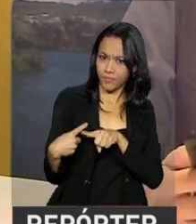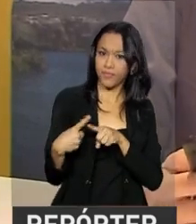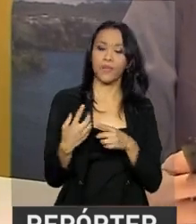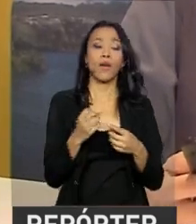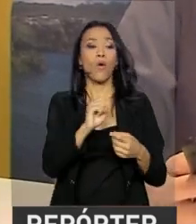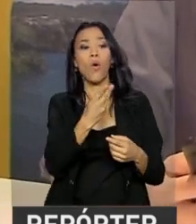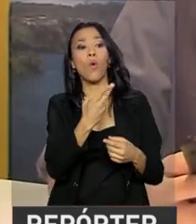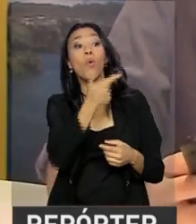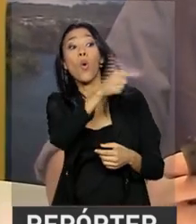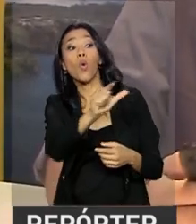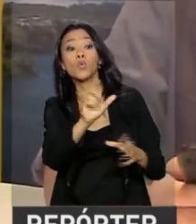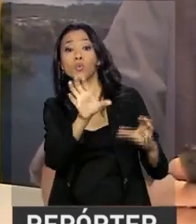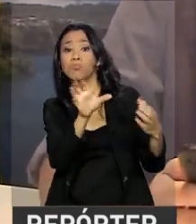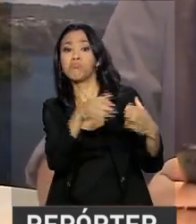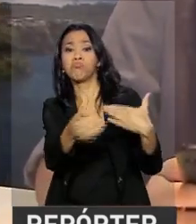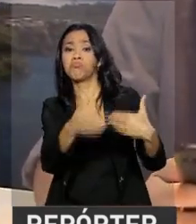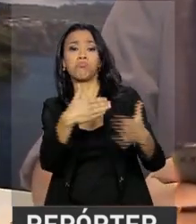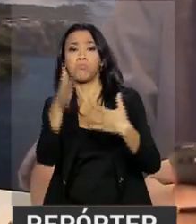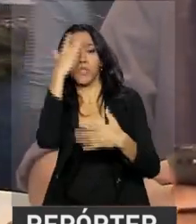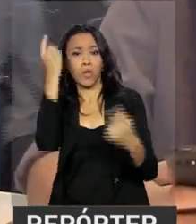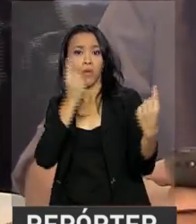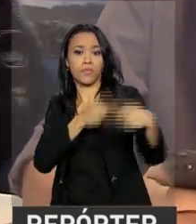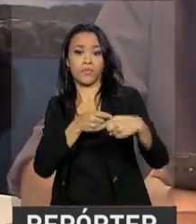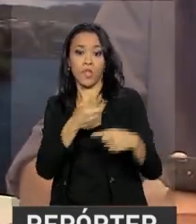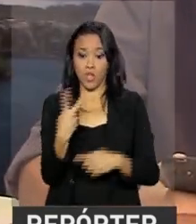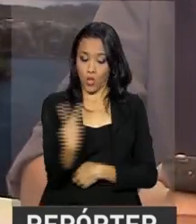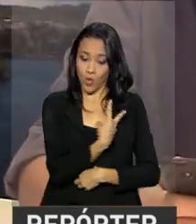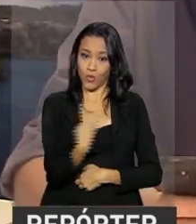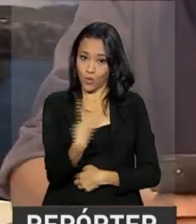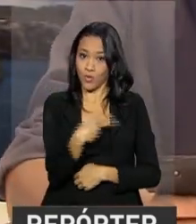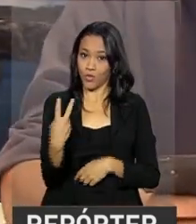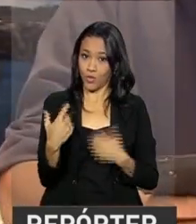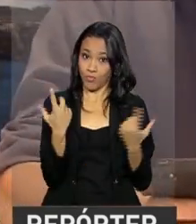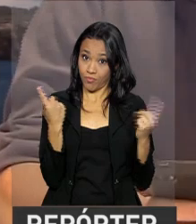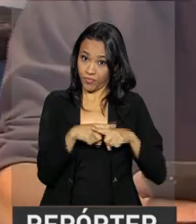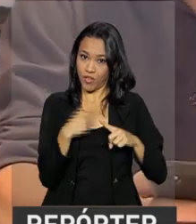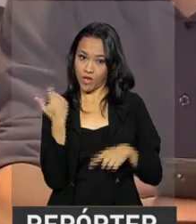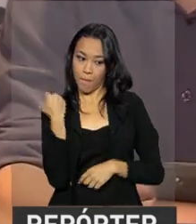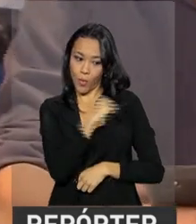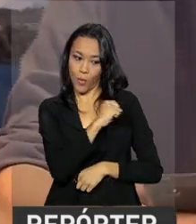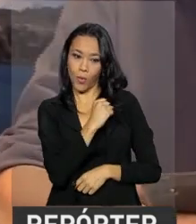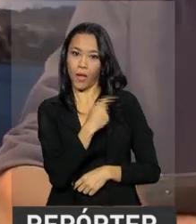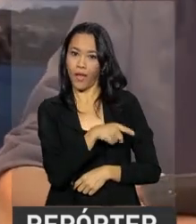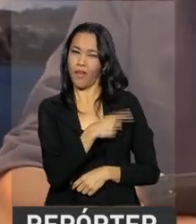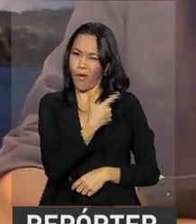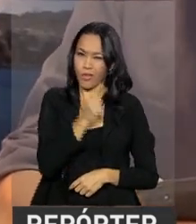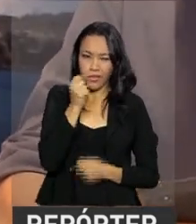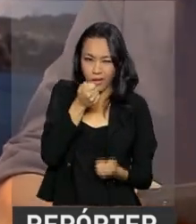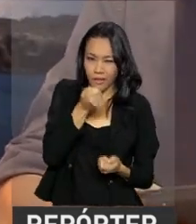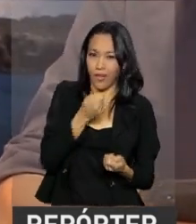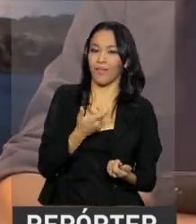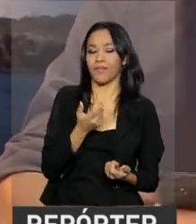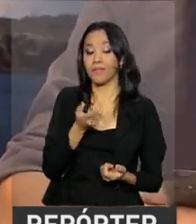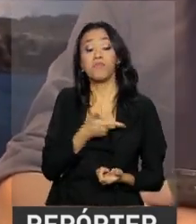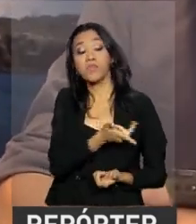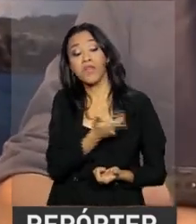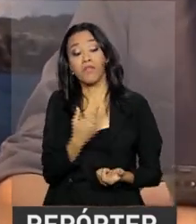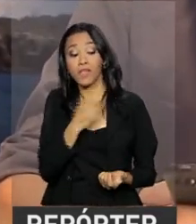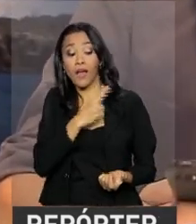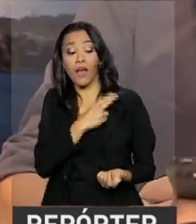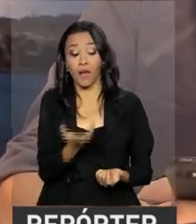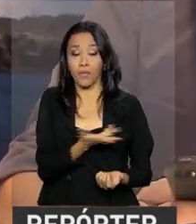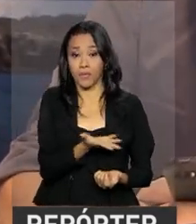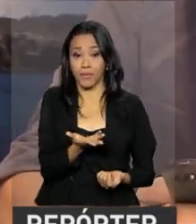contra outro jogador aleatório. Eu e o Pedro estamos jogando aqui, eu já ganhei dele uma vez, mas ele vai tentar de novo. Pedro, o que você tem aí de